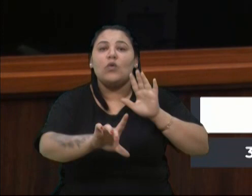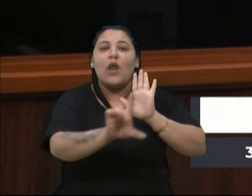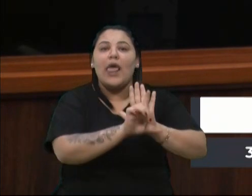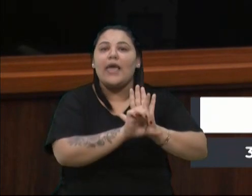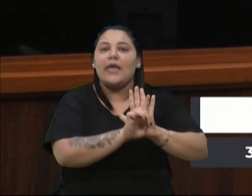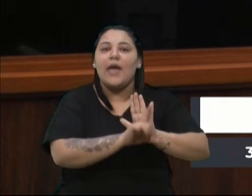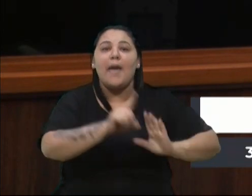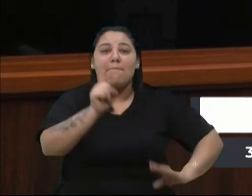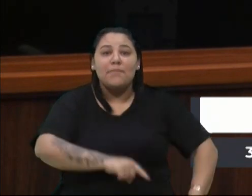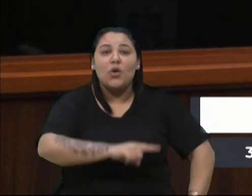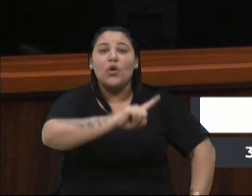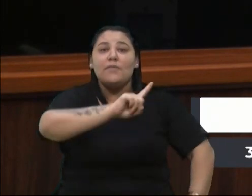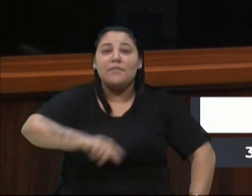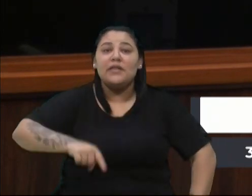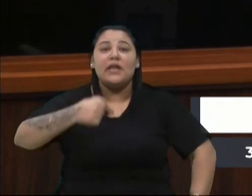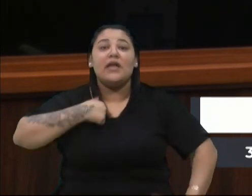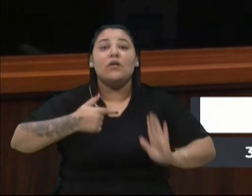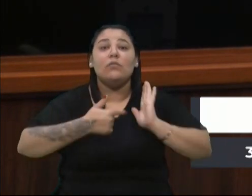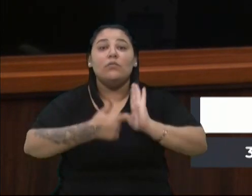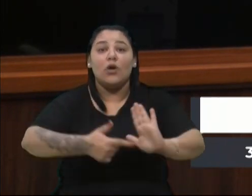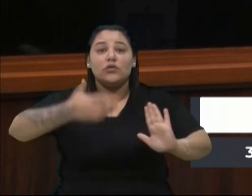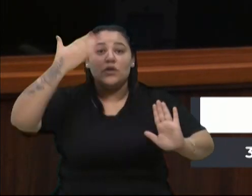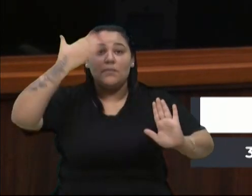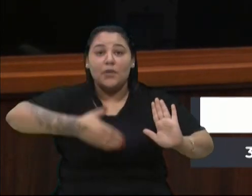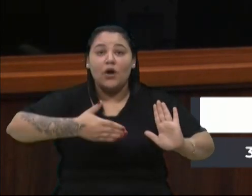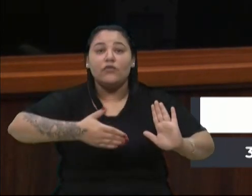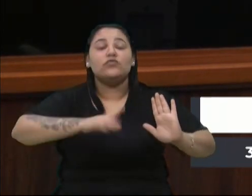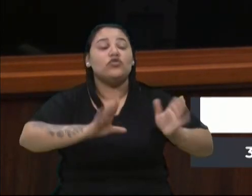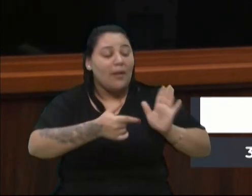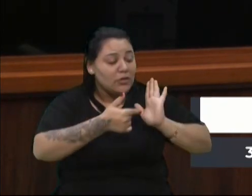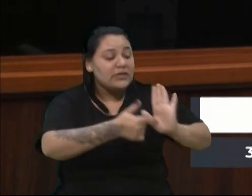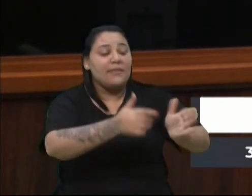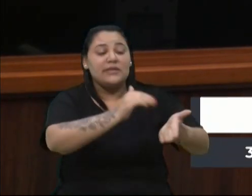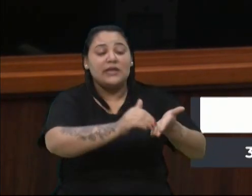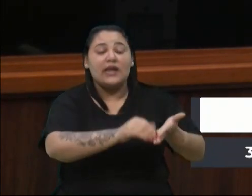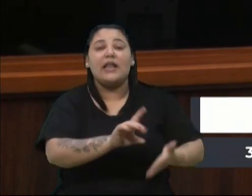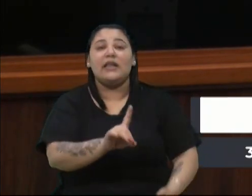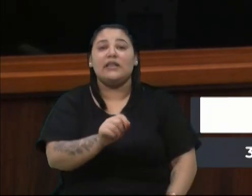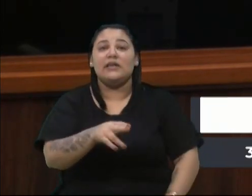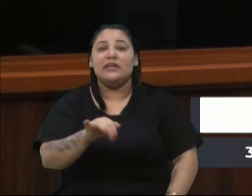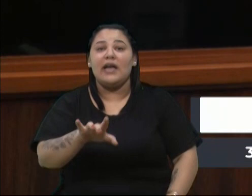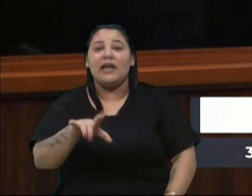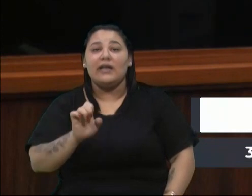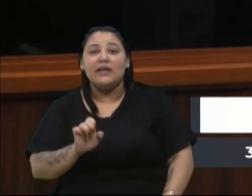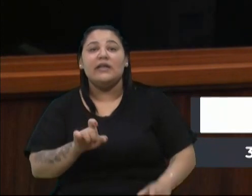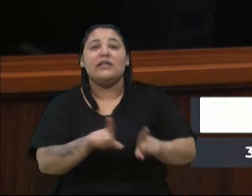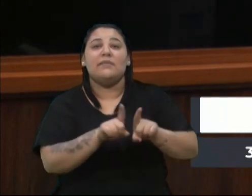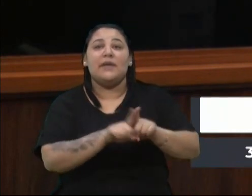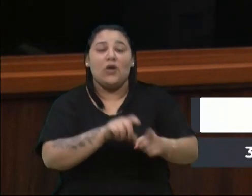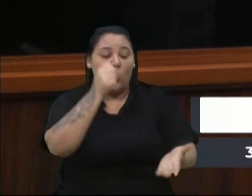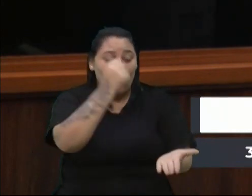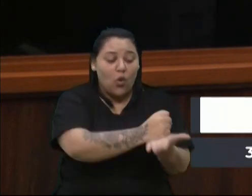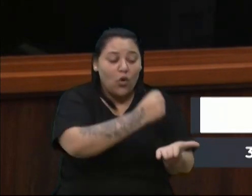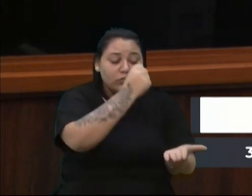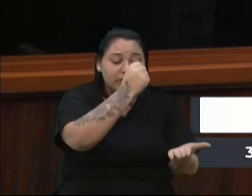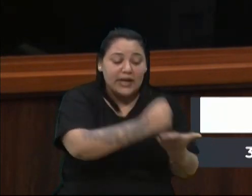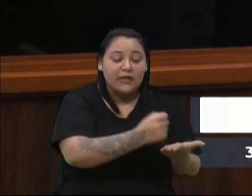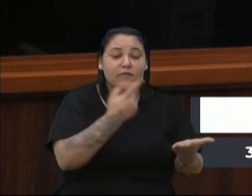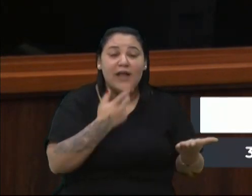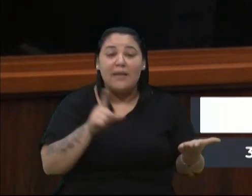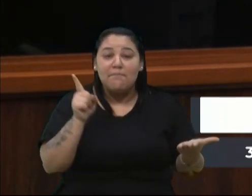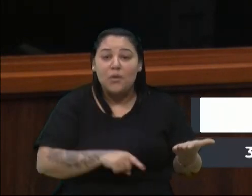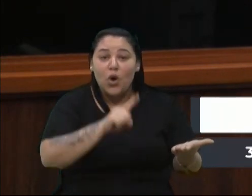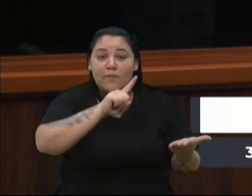É proibido. Eu mostro aqui, já mostrei para ela, já mostrei em vários momentos da CPI, o contrato que diz que é